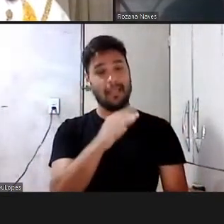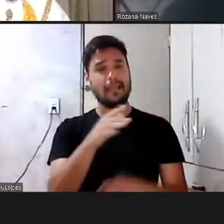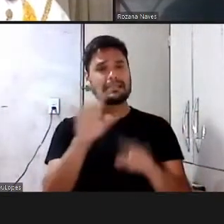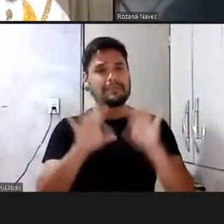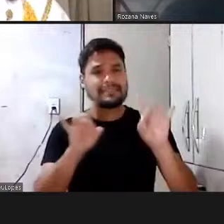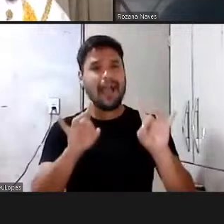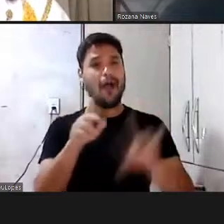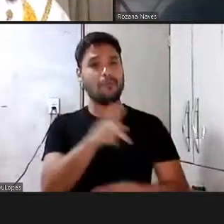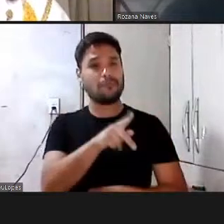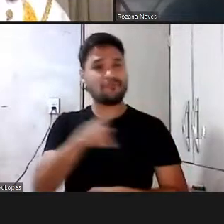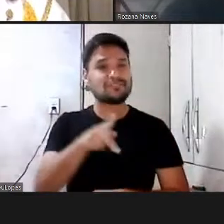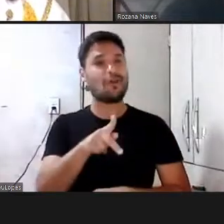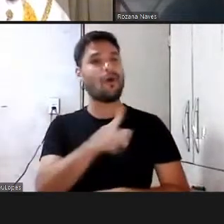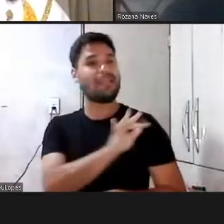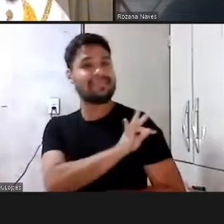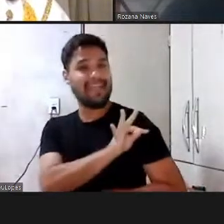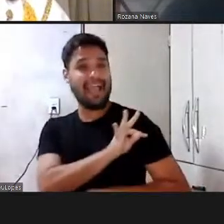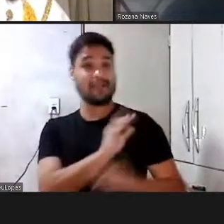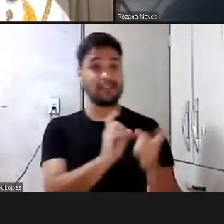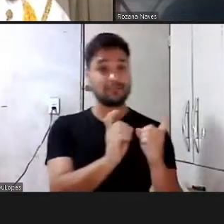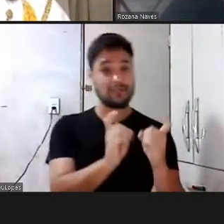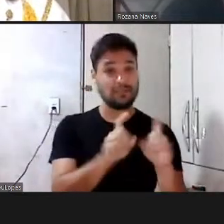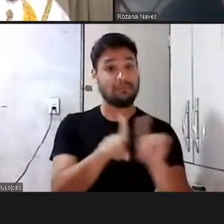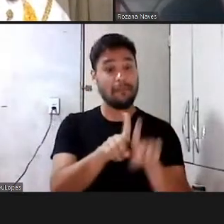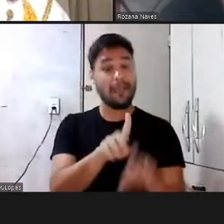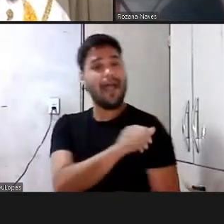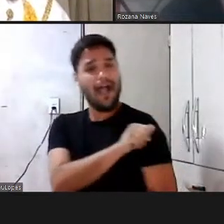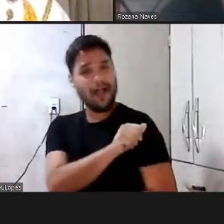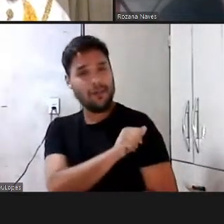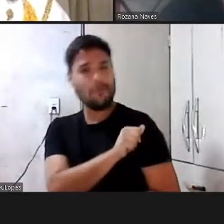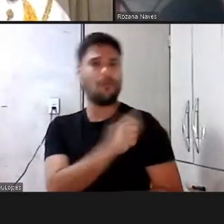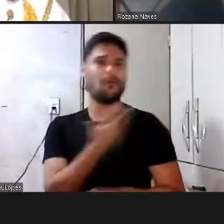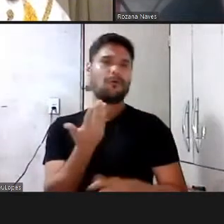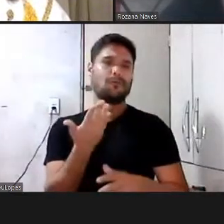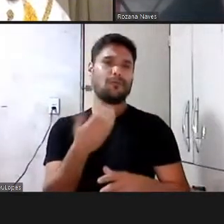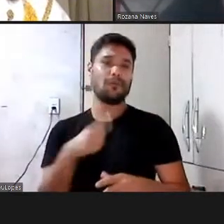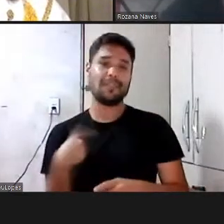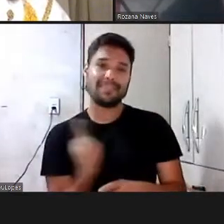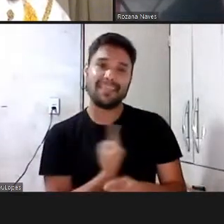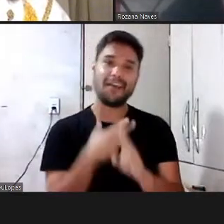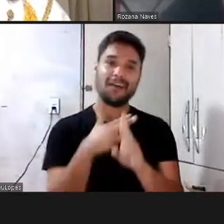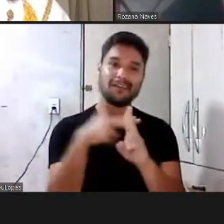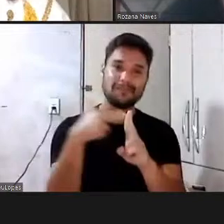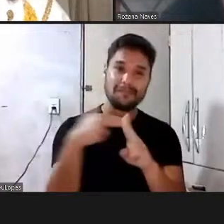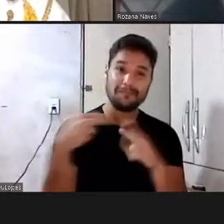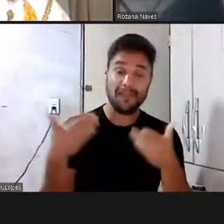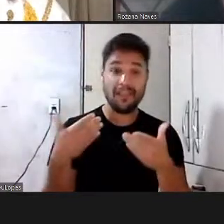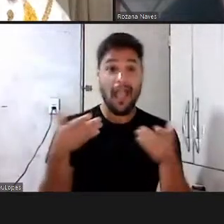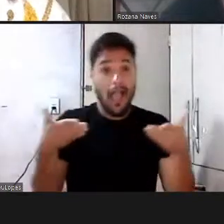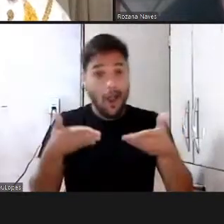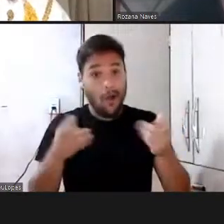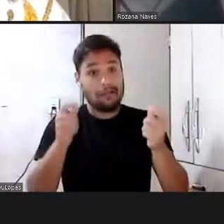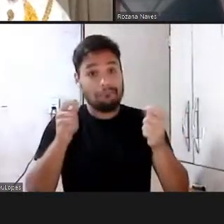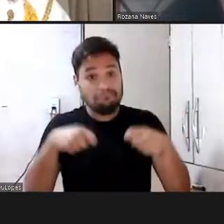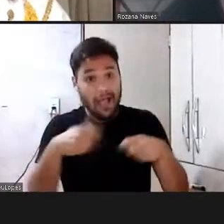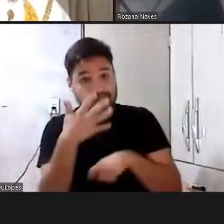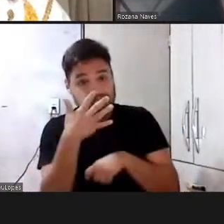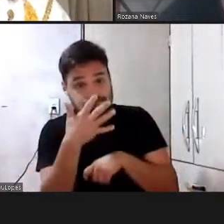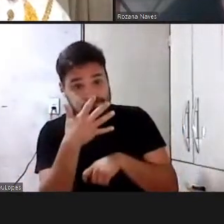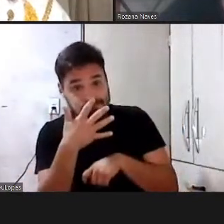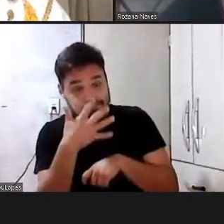técnicos administrativos e os alunos da nossa universidade, que poderão acompanhar a cerimônia com